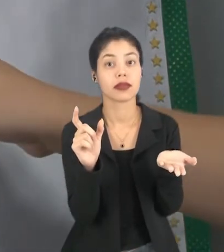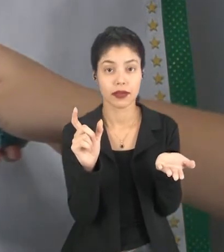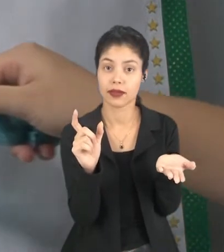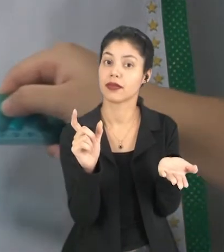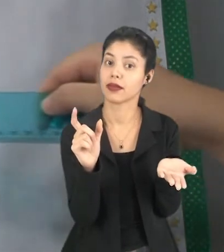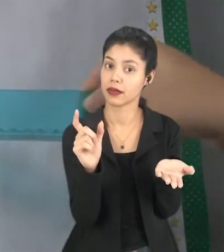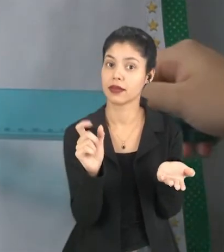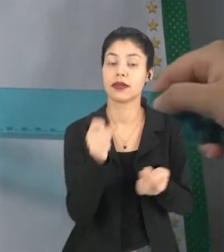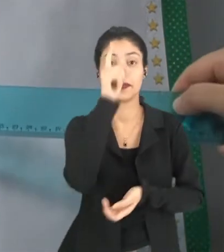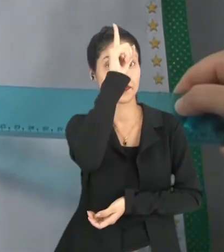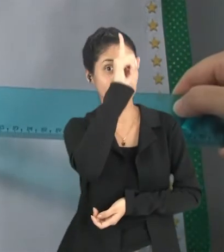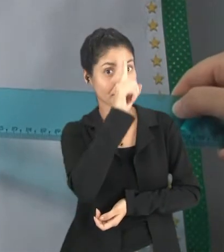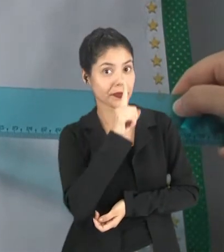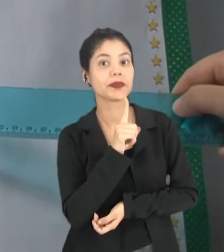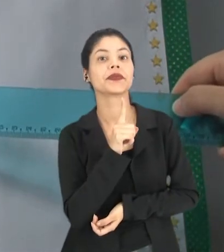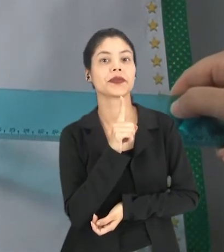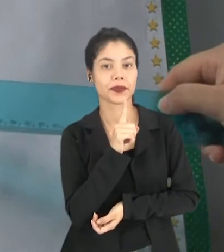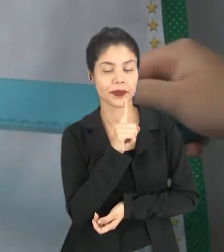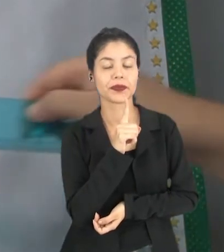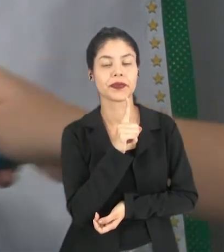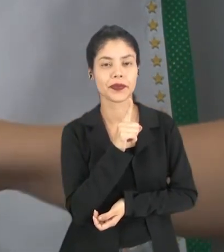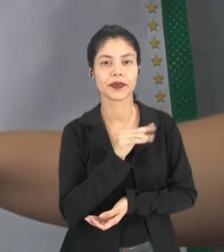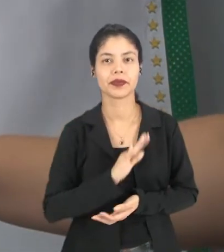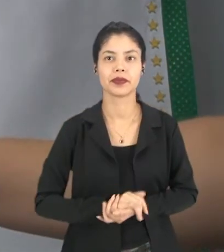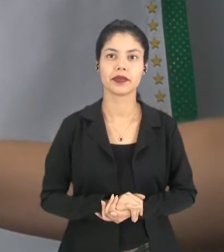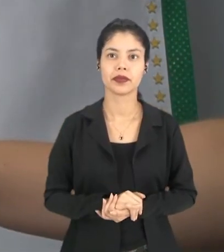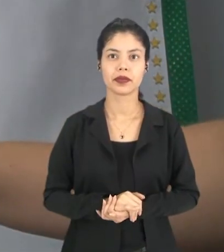As amarelinhas.